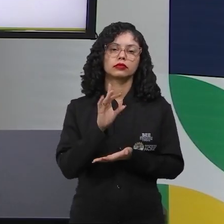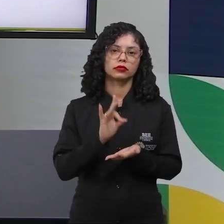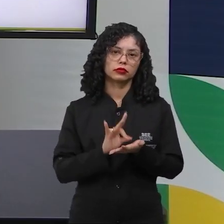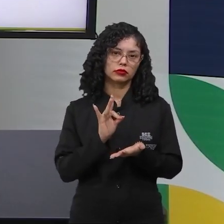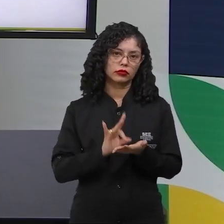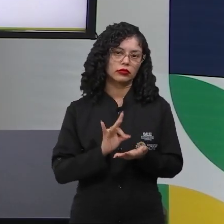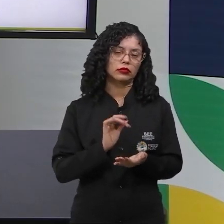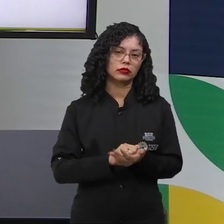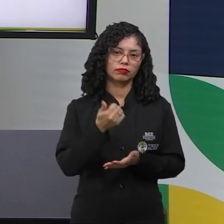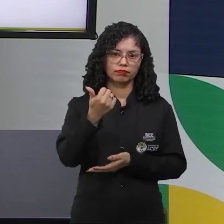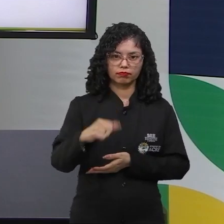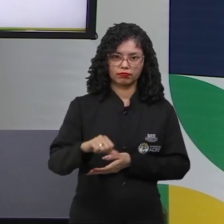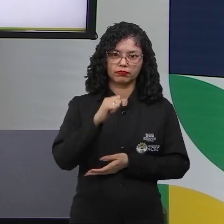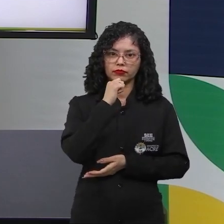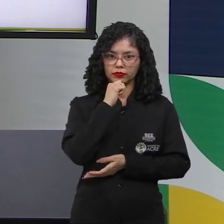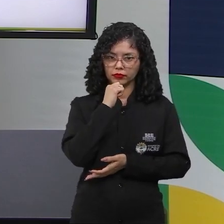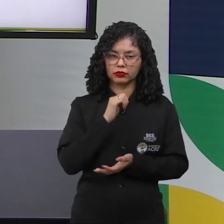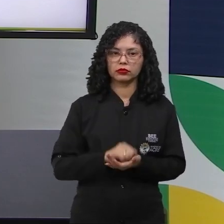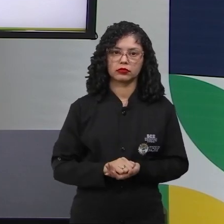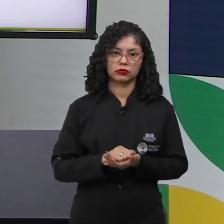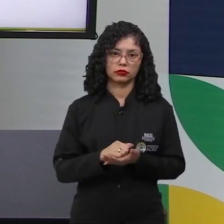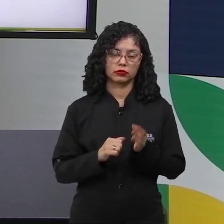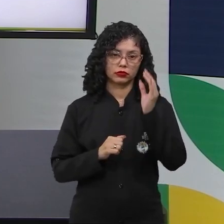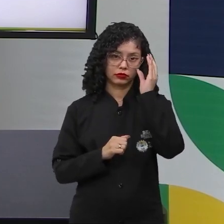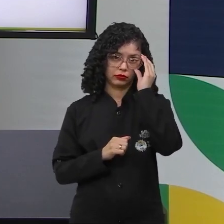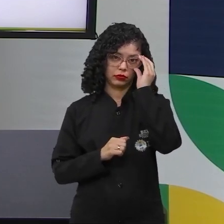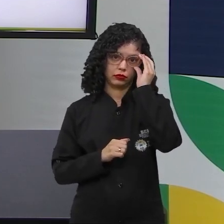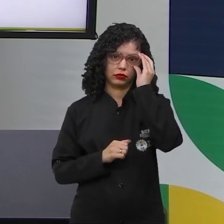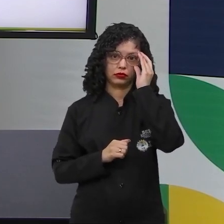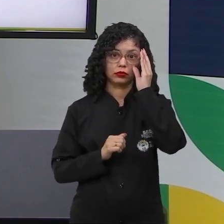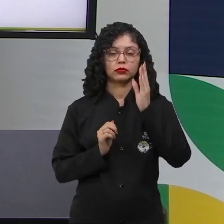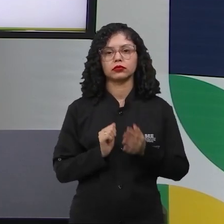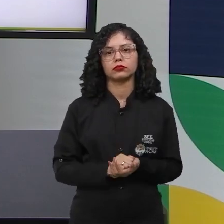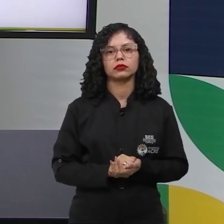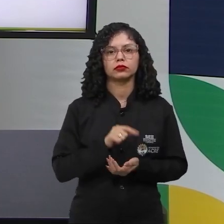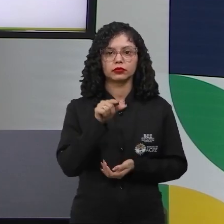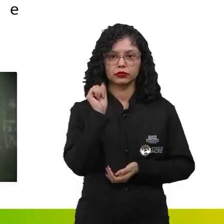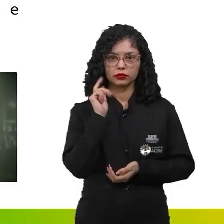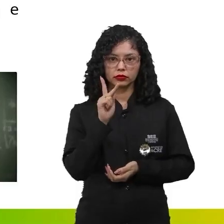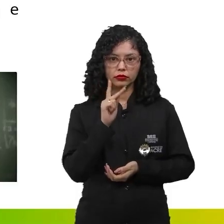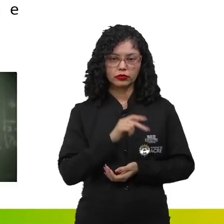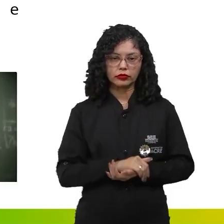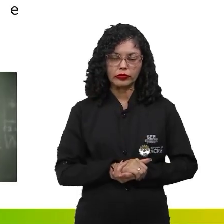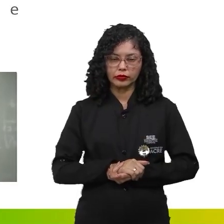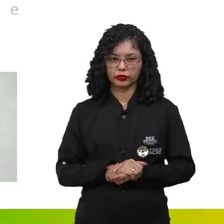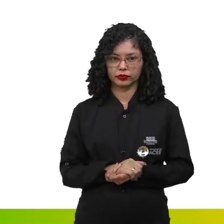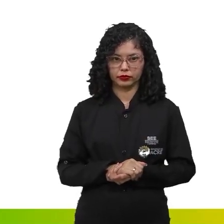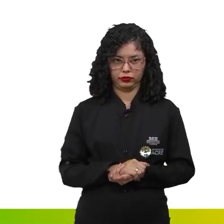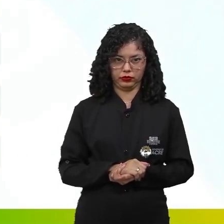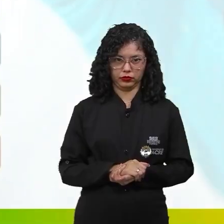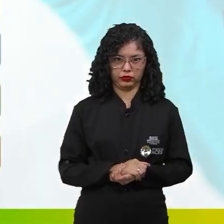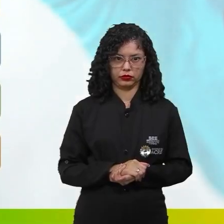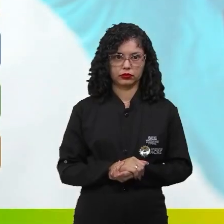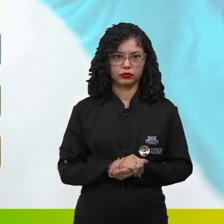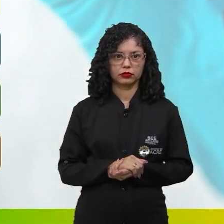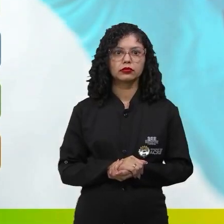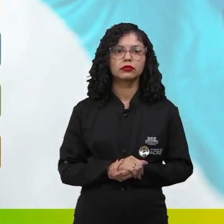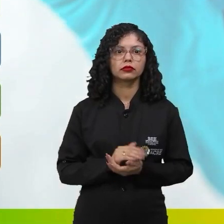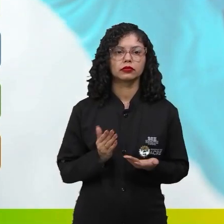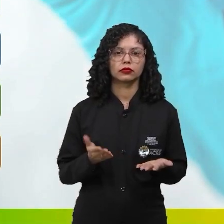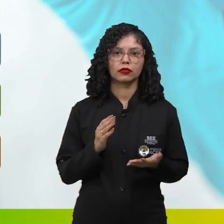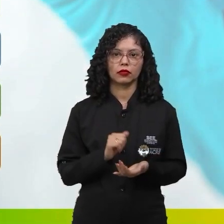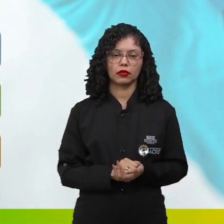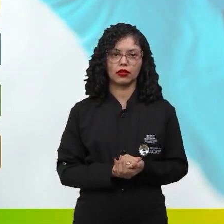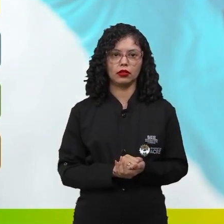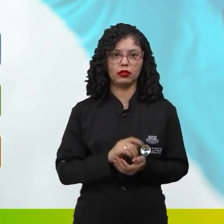está negando. Então, negacionismo biológico é isso. Tá ok? Com isso, pessoal, a gente chega aí